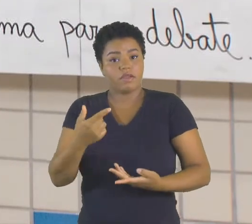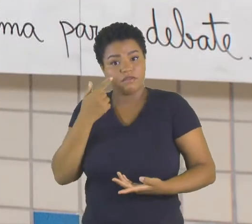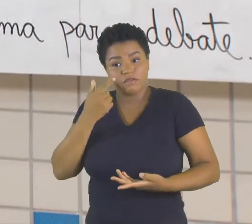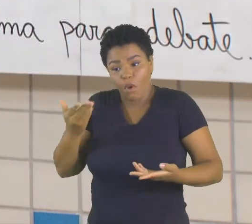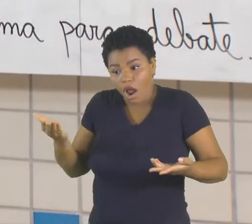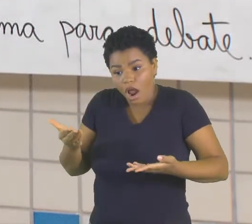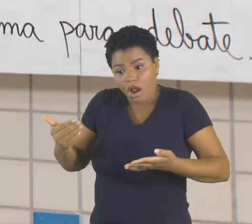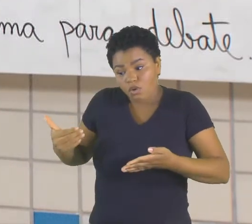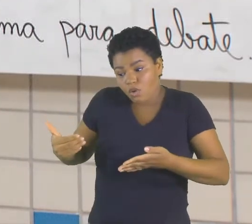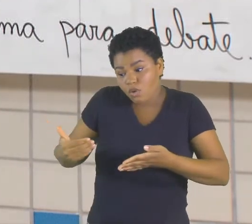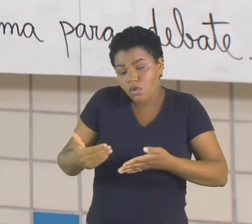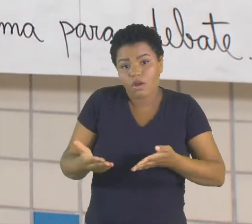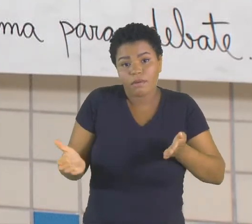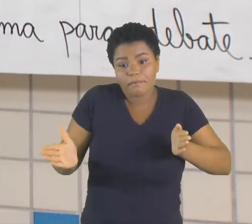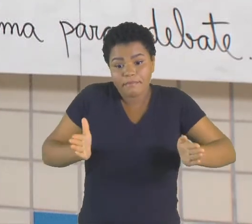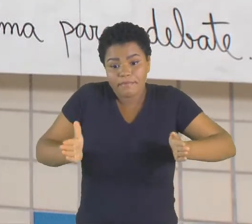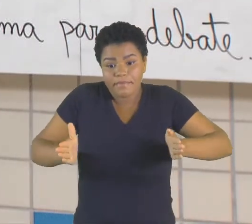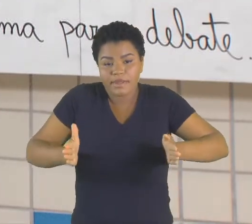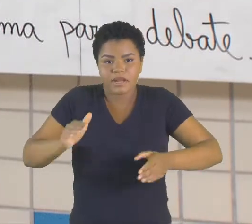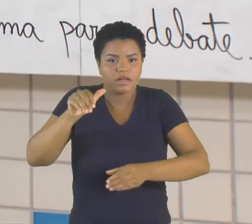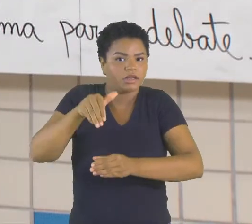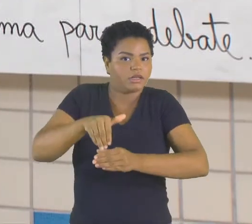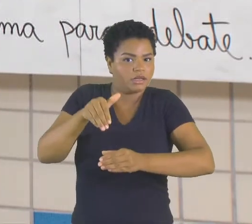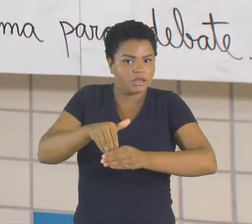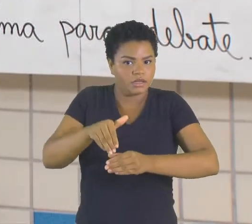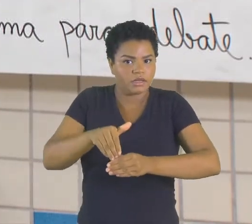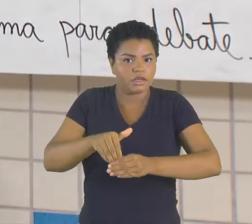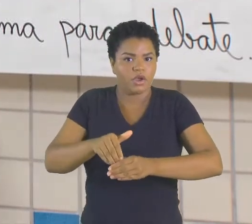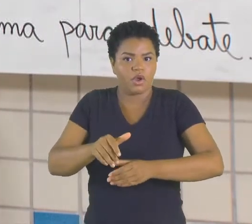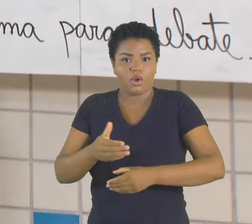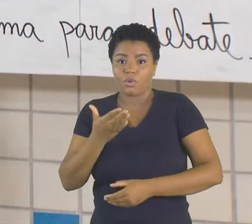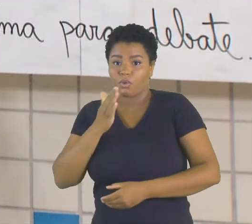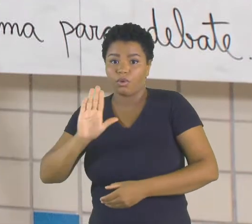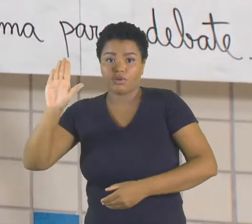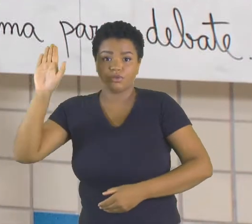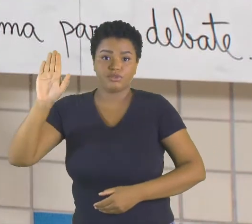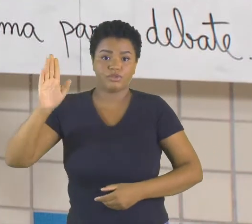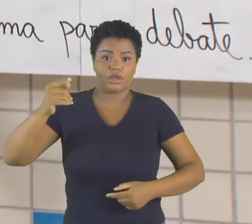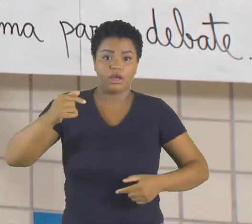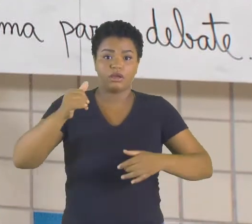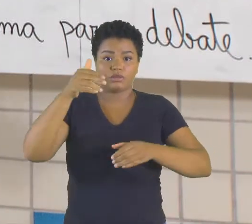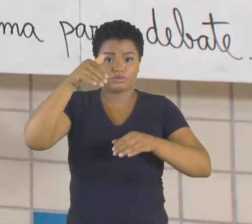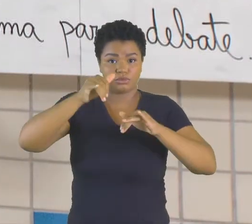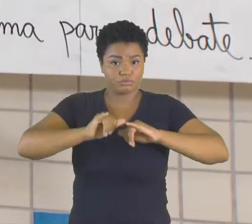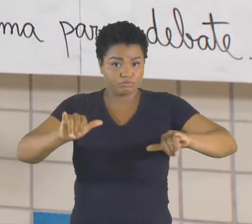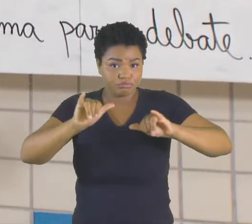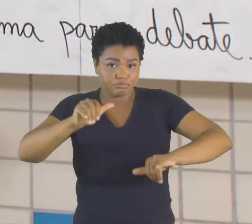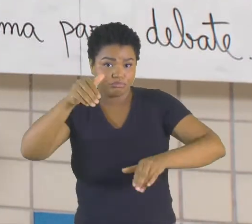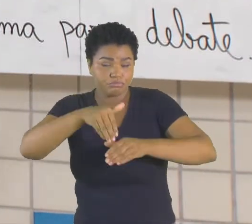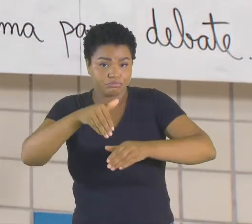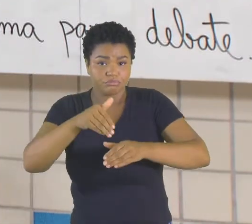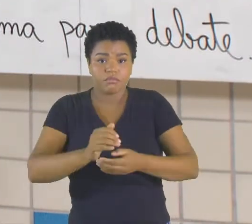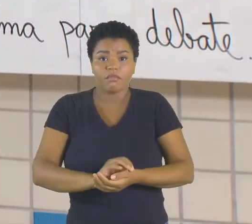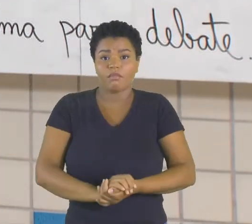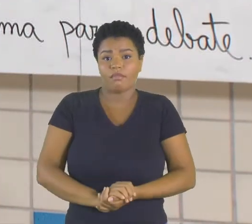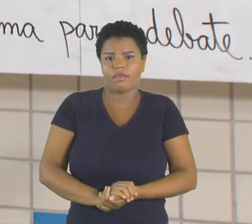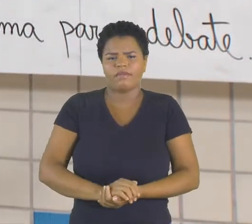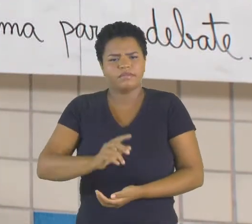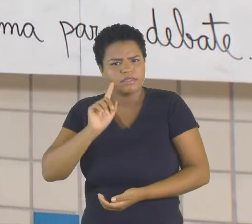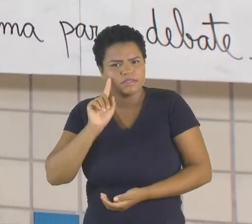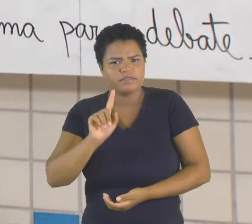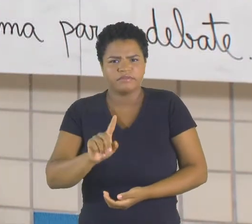período eleitoral, os candidatos estão em campanha, então vocês sempre vão ver, daqui uns